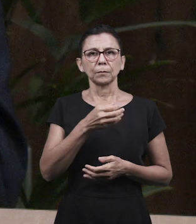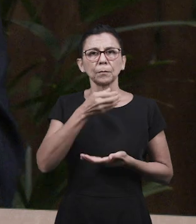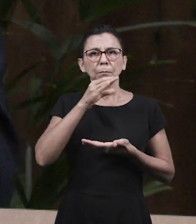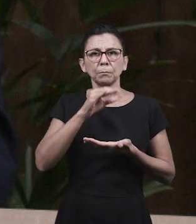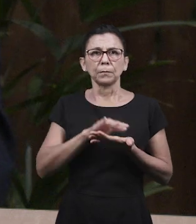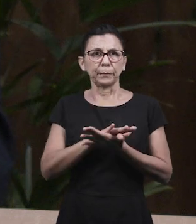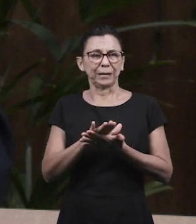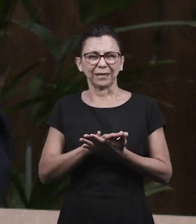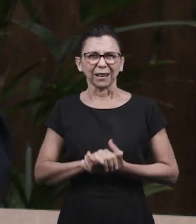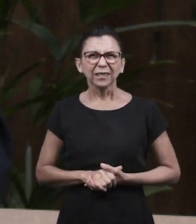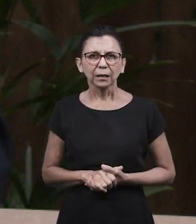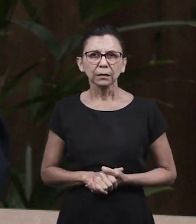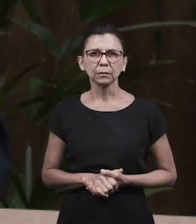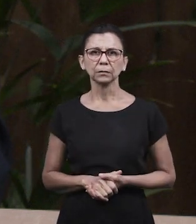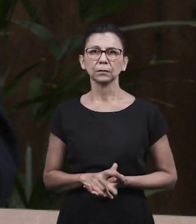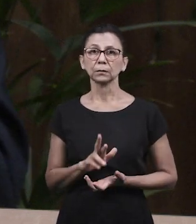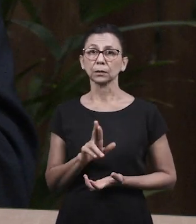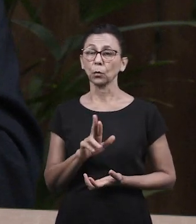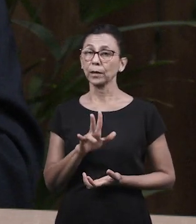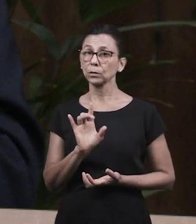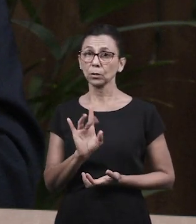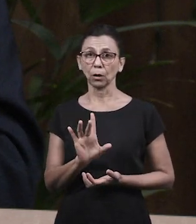em comunhão com o Senhor.